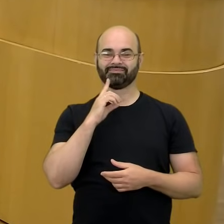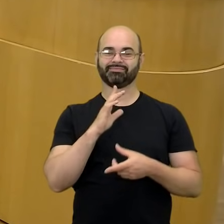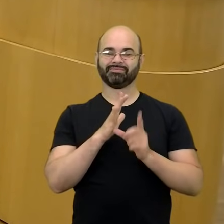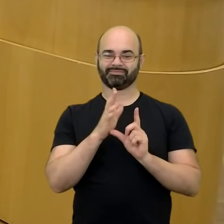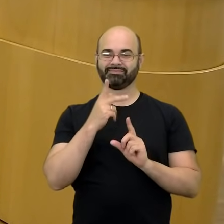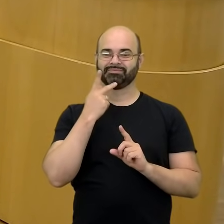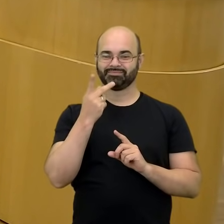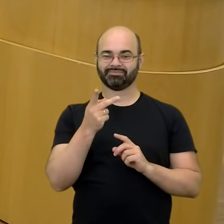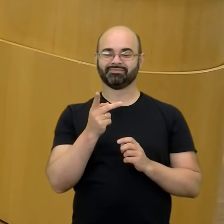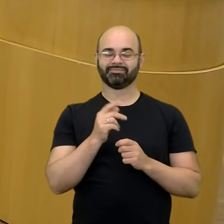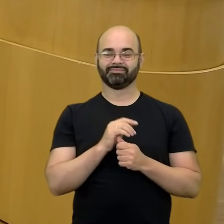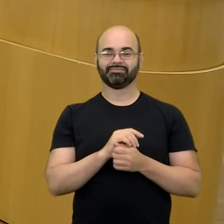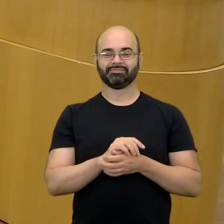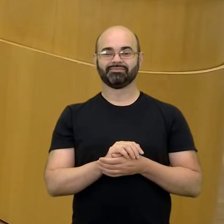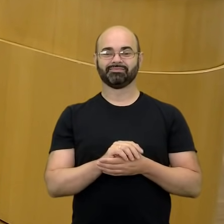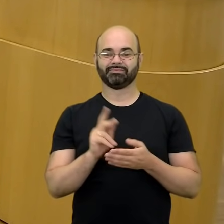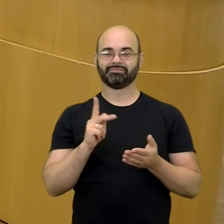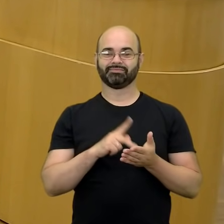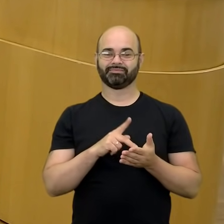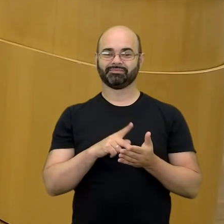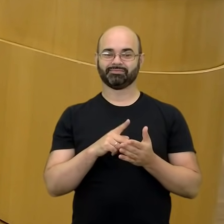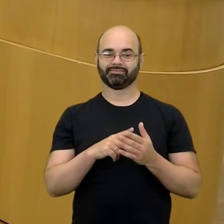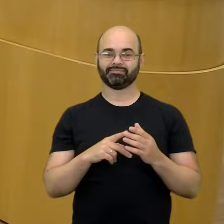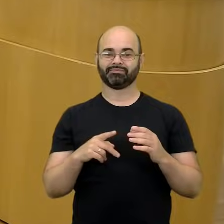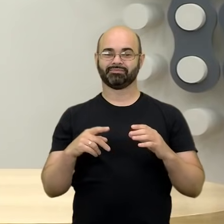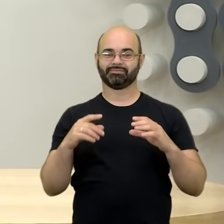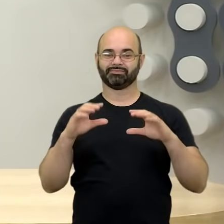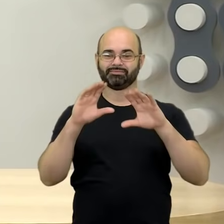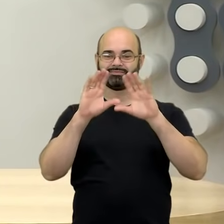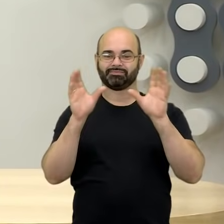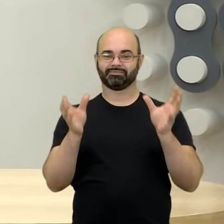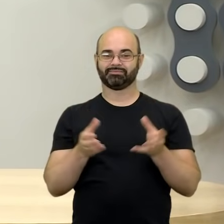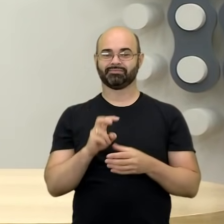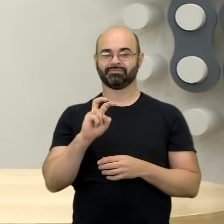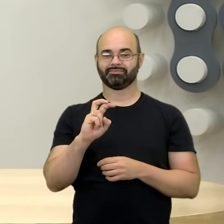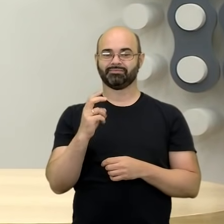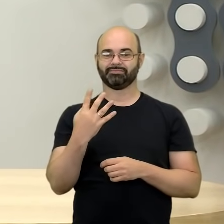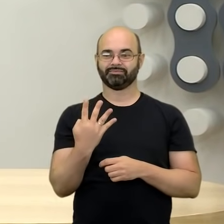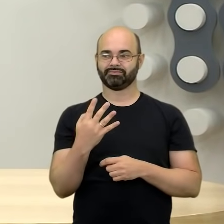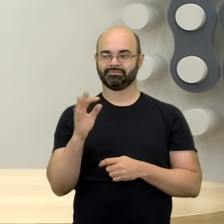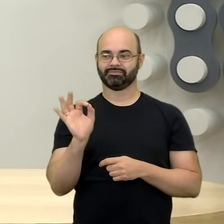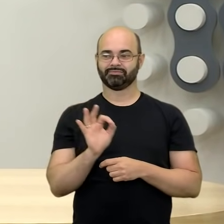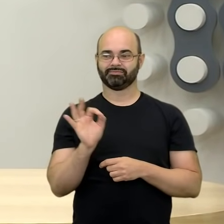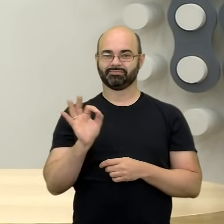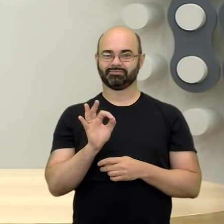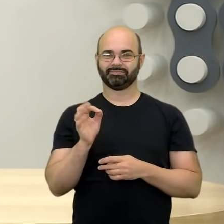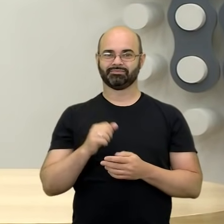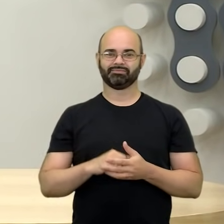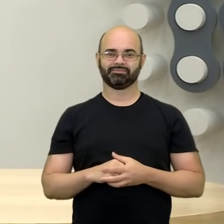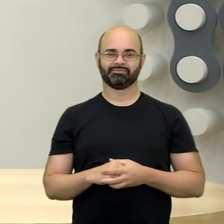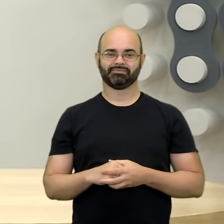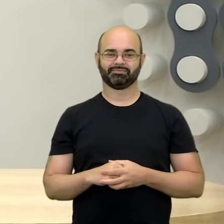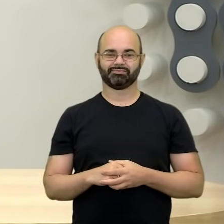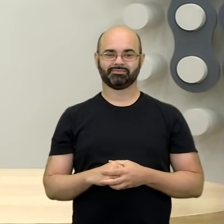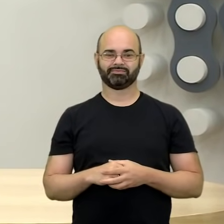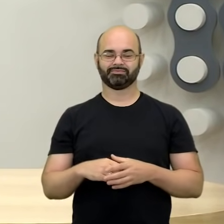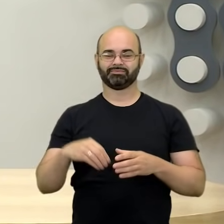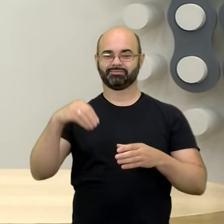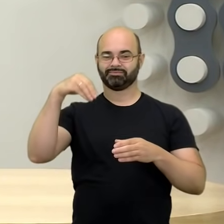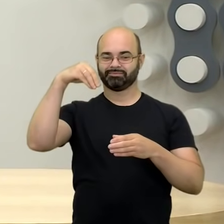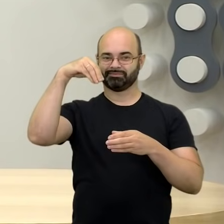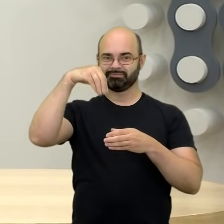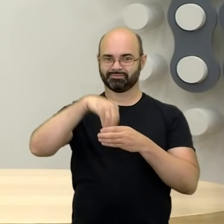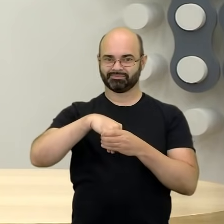falado né tinha comentado realmente o mergulhados na atmosfera 54 porção oba mergulhados no